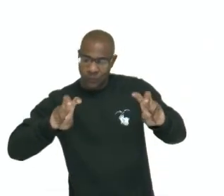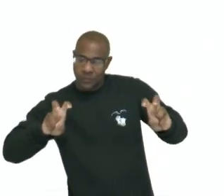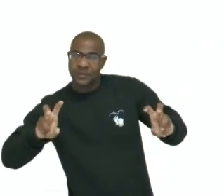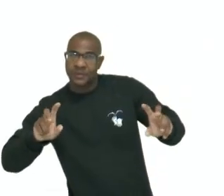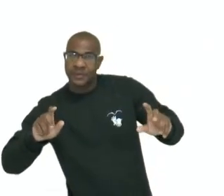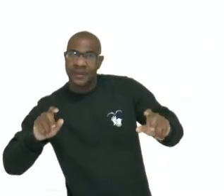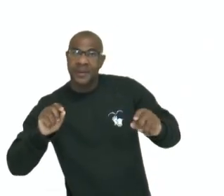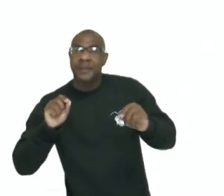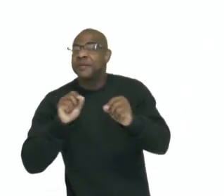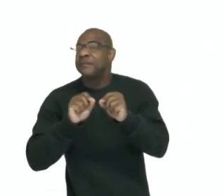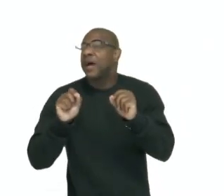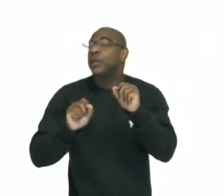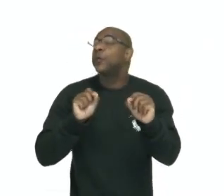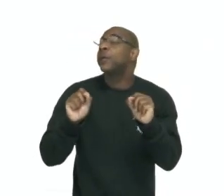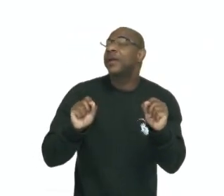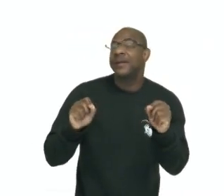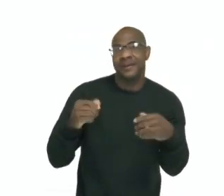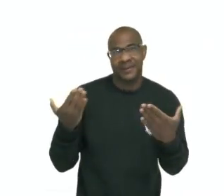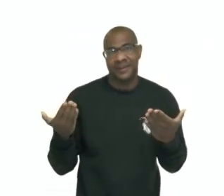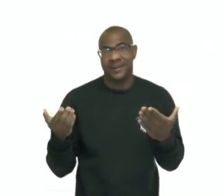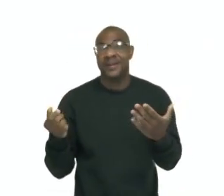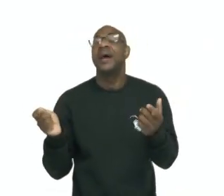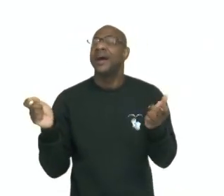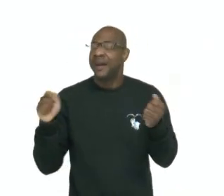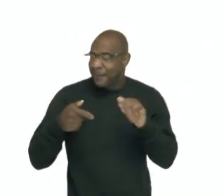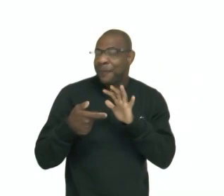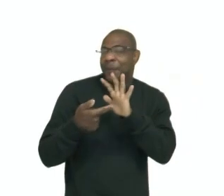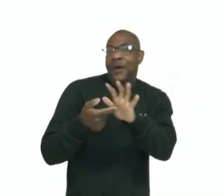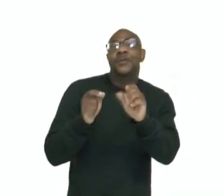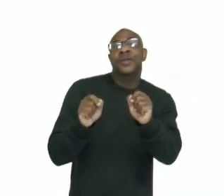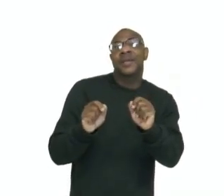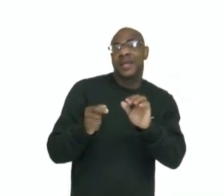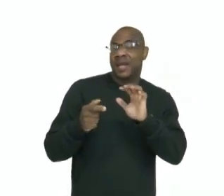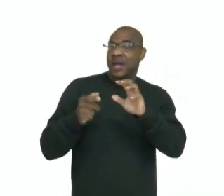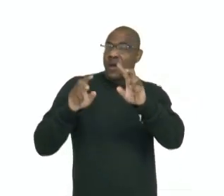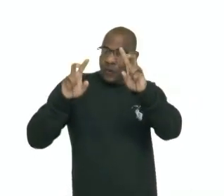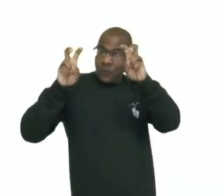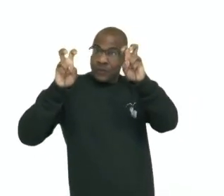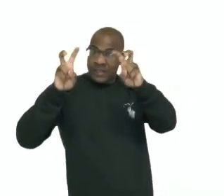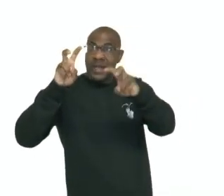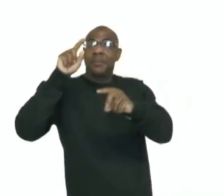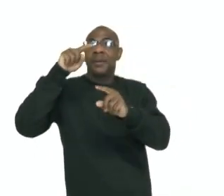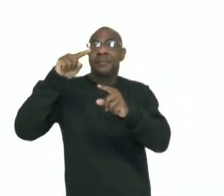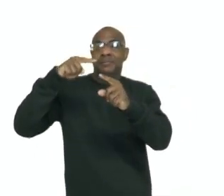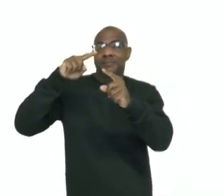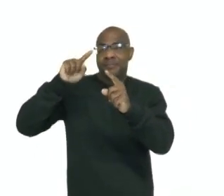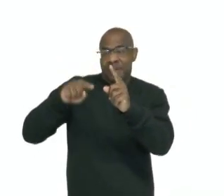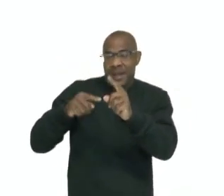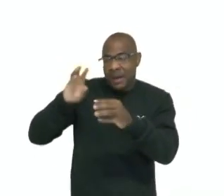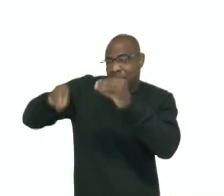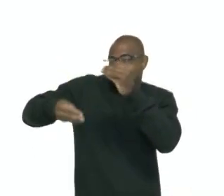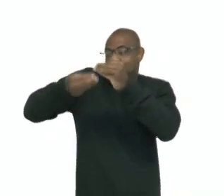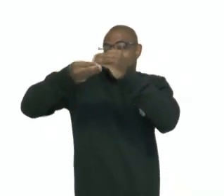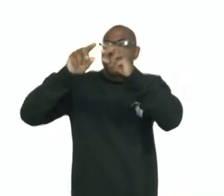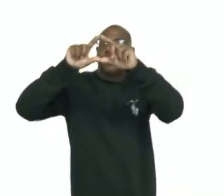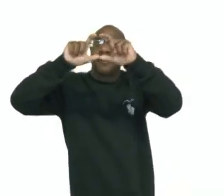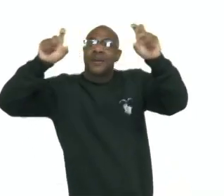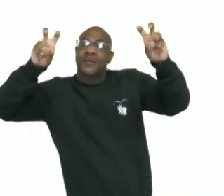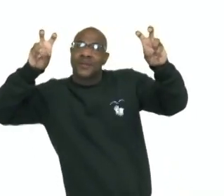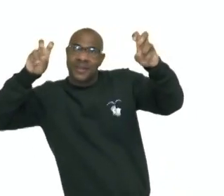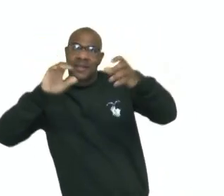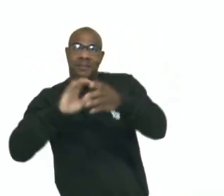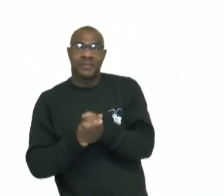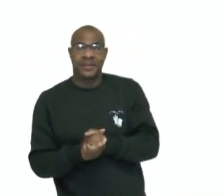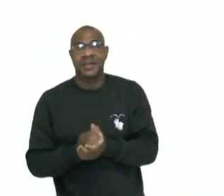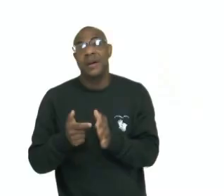tem a finalidade de apresentar o tema e o entrevistado, trazendo informações sobre sua profissão e a relação